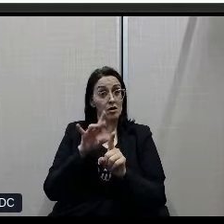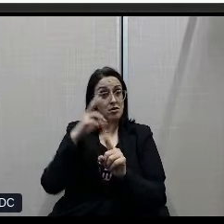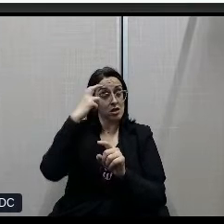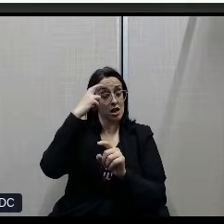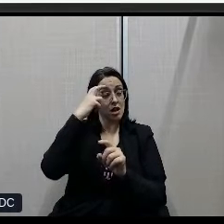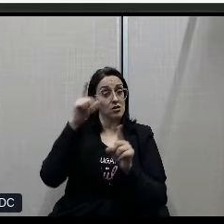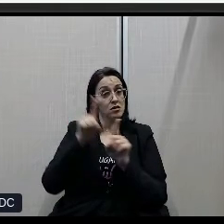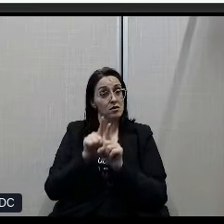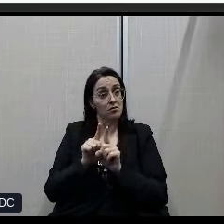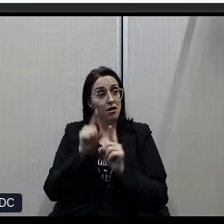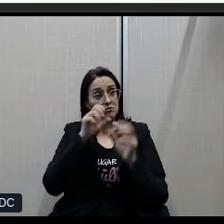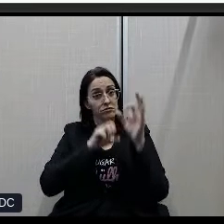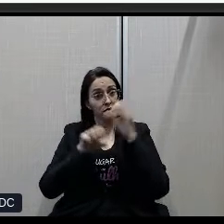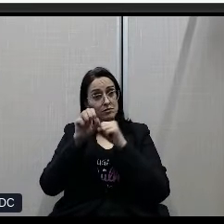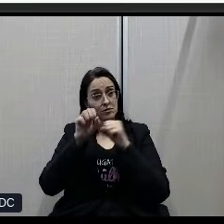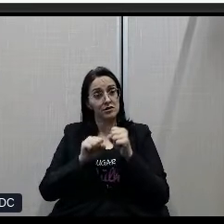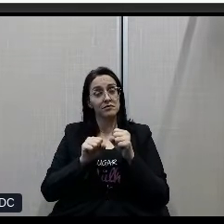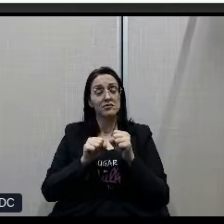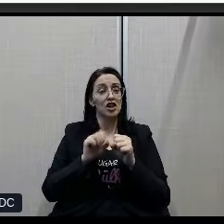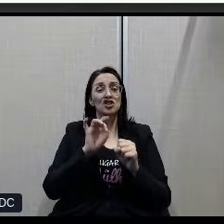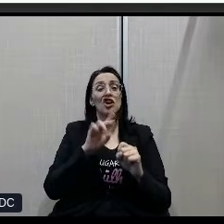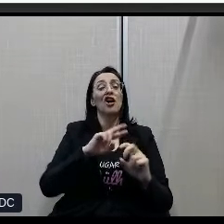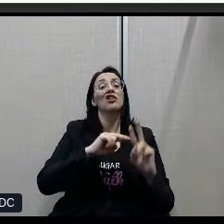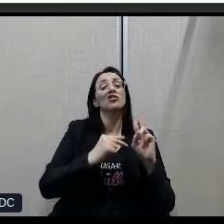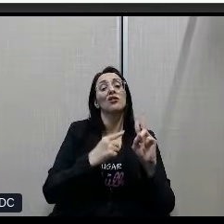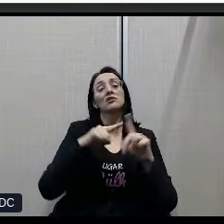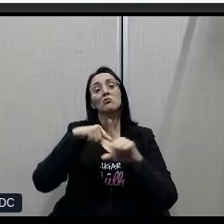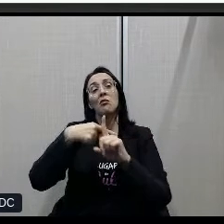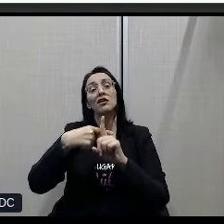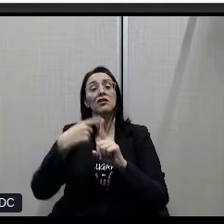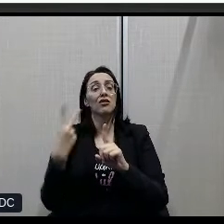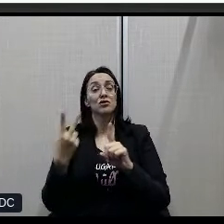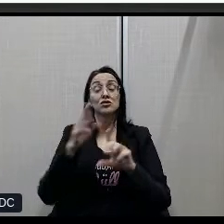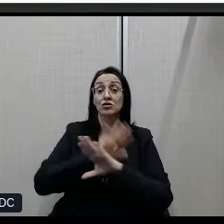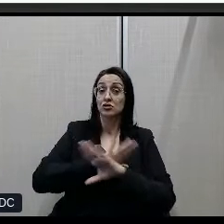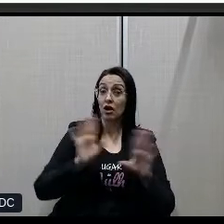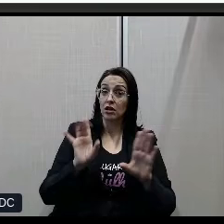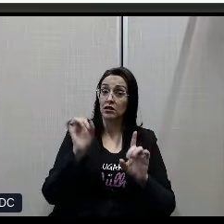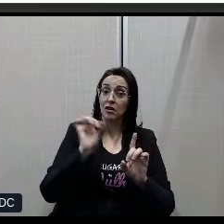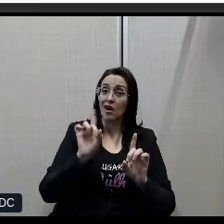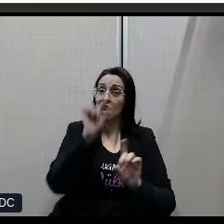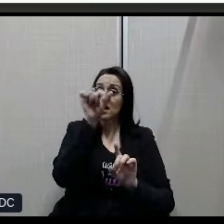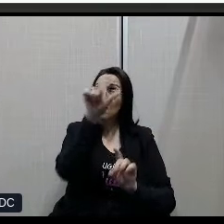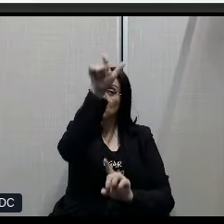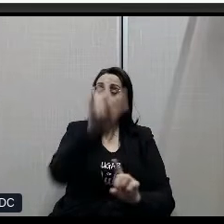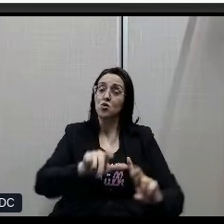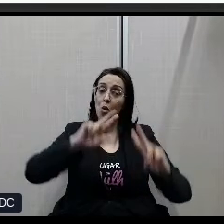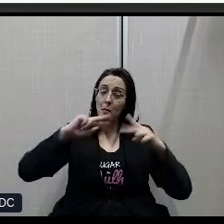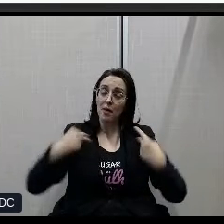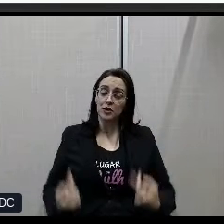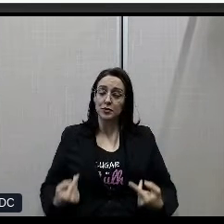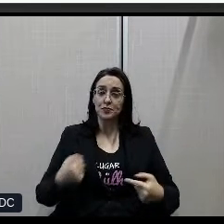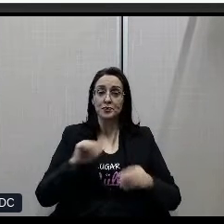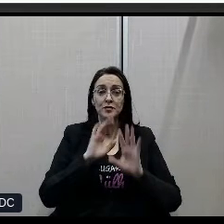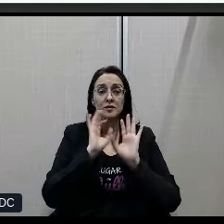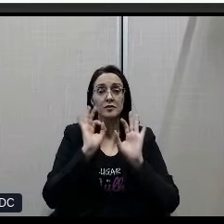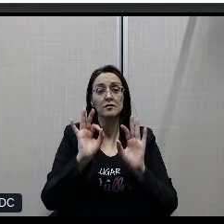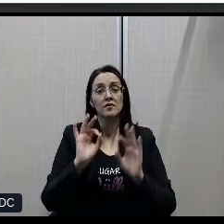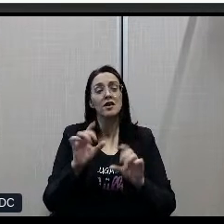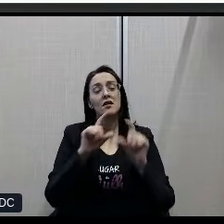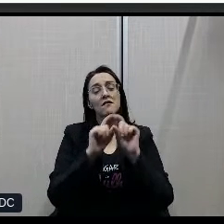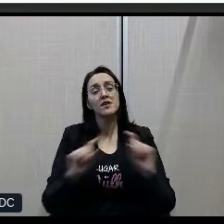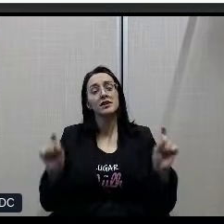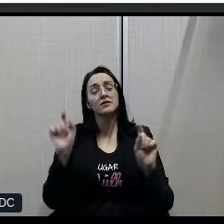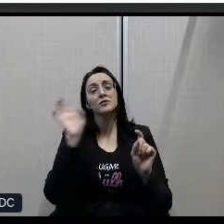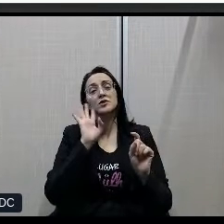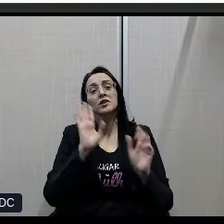importa não é se a pessoa sabe fazer 2 mais 2, mas ele, por si só, já é uma pessoa. Tem uma frase muito legal no